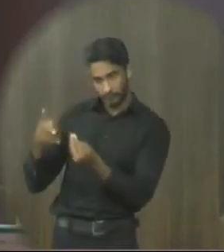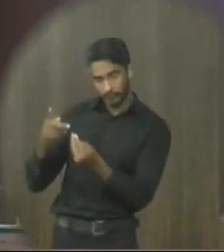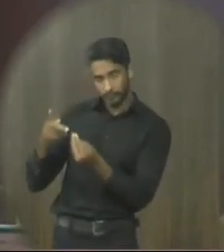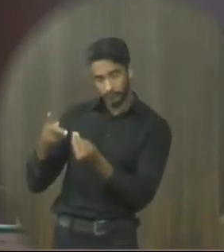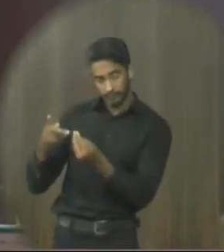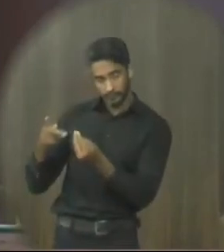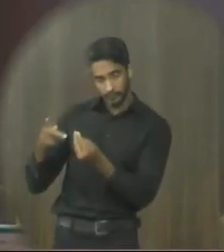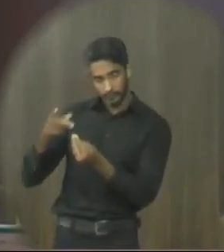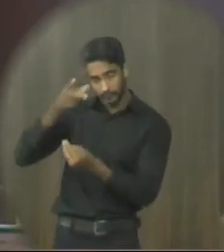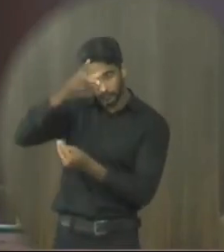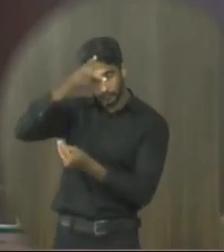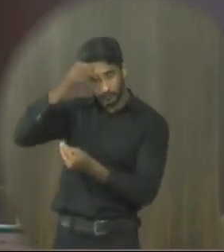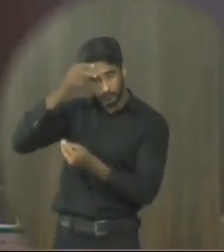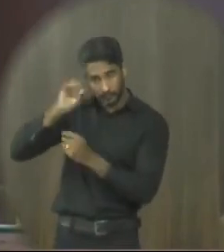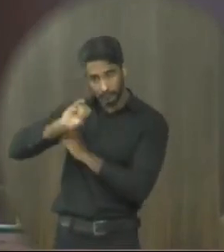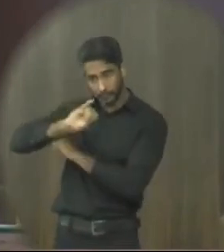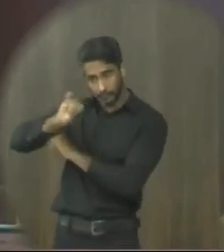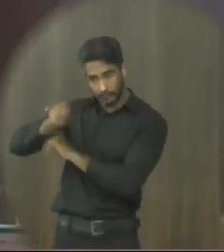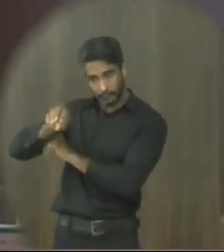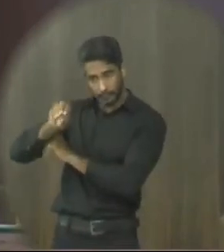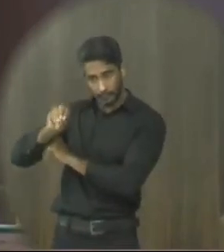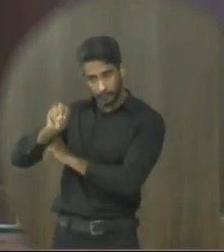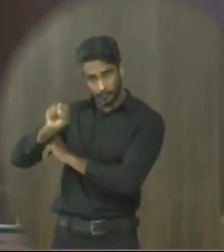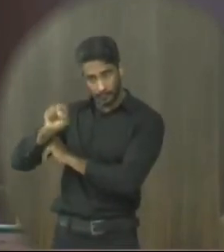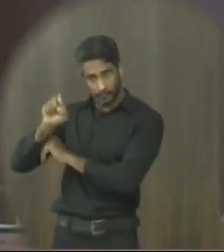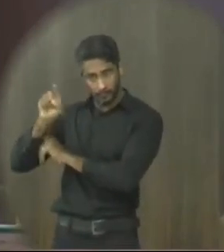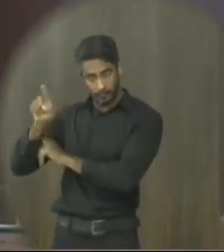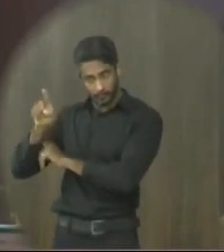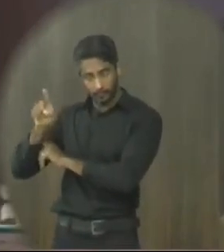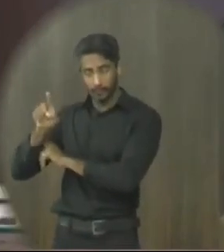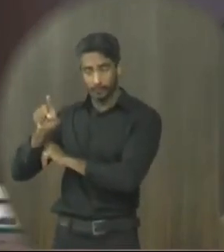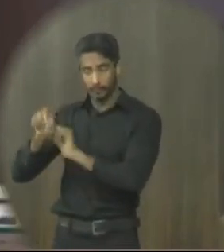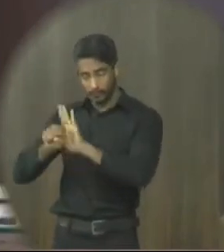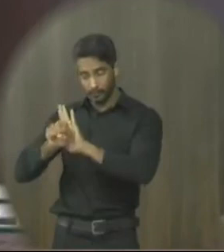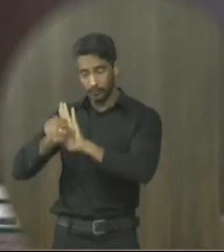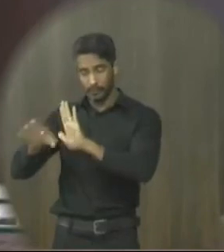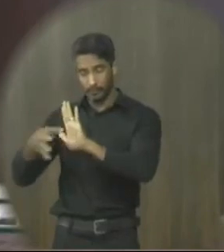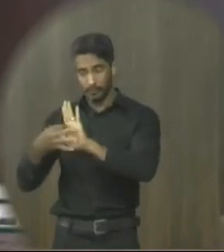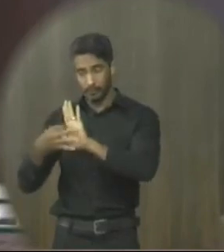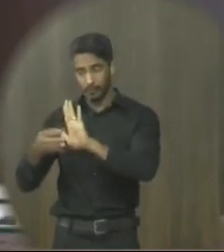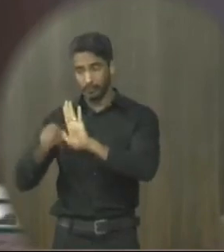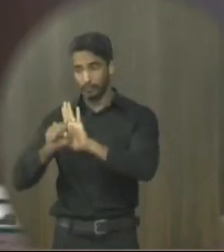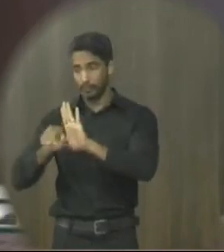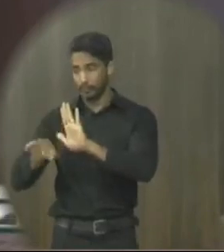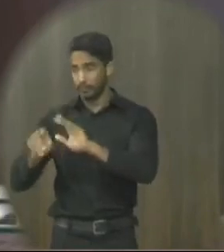municipal, José Aparecido Mendes, seguinte indicação de necessidade.